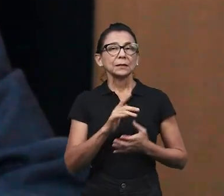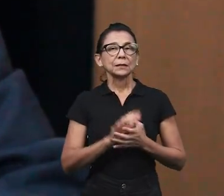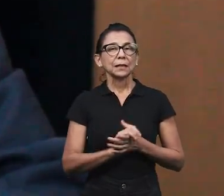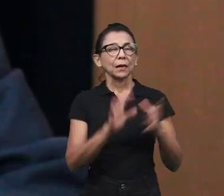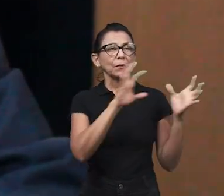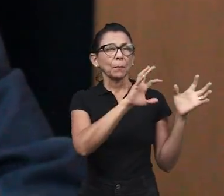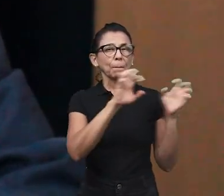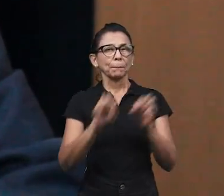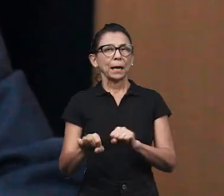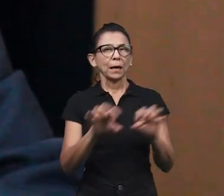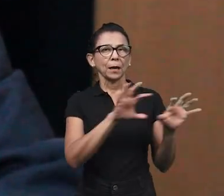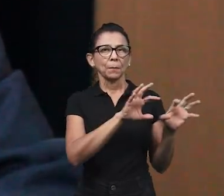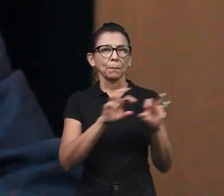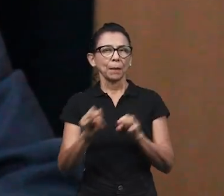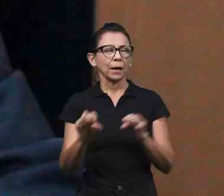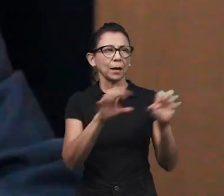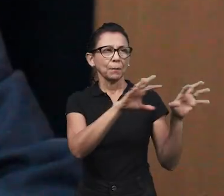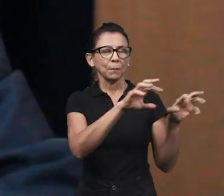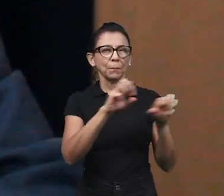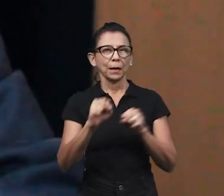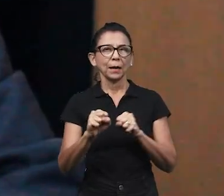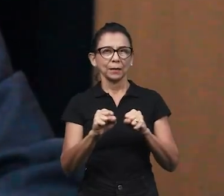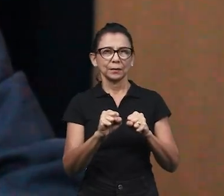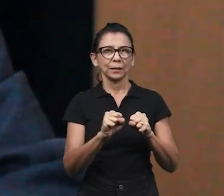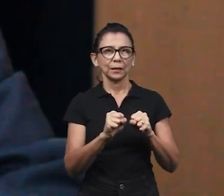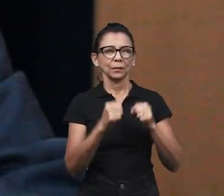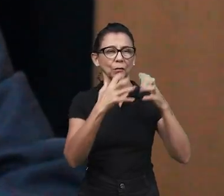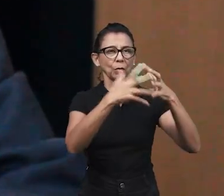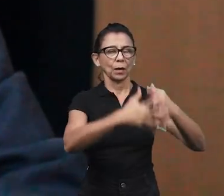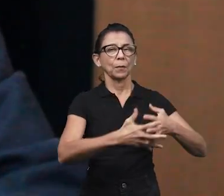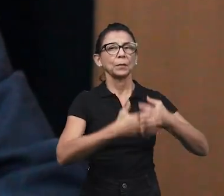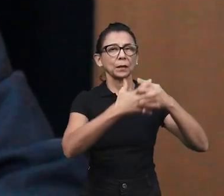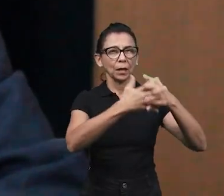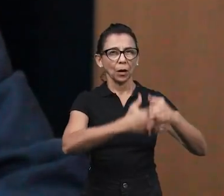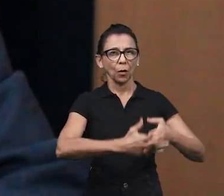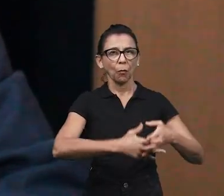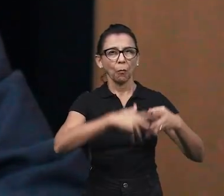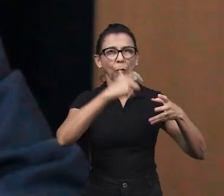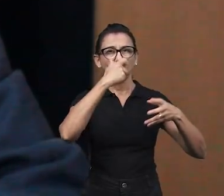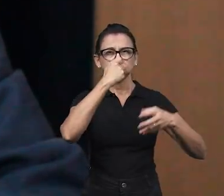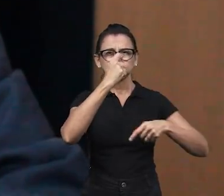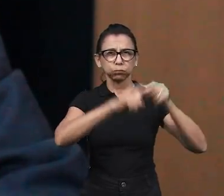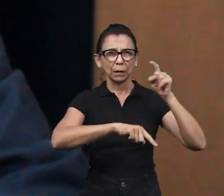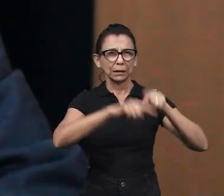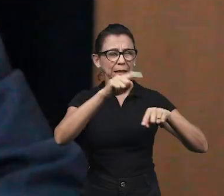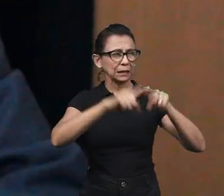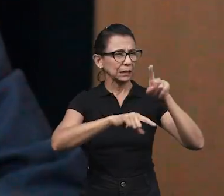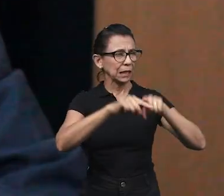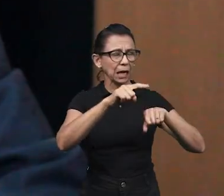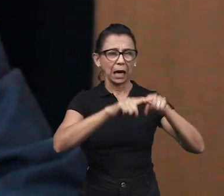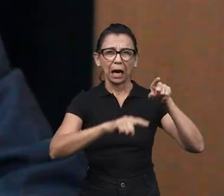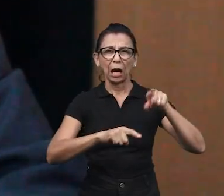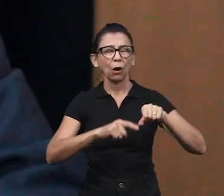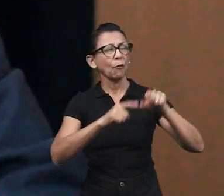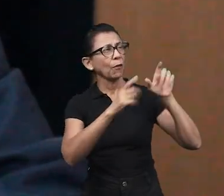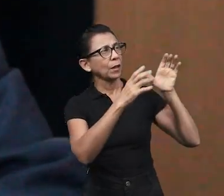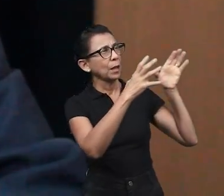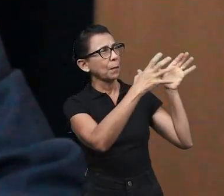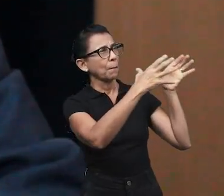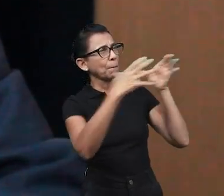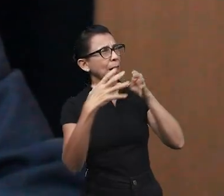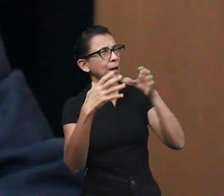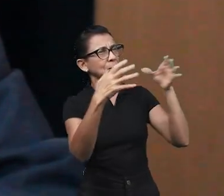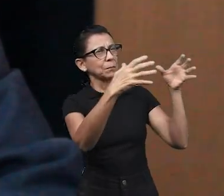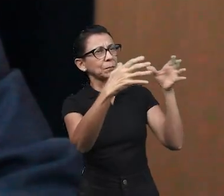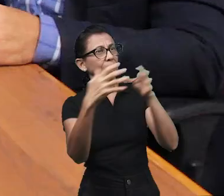E pronto, agora eu vou dar uma descansada. Aí eles chamaram, chegou um caminhão de melancia. Ele, misericórdia, vai